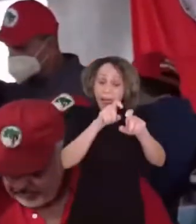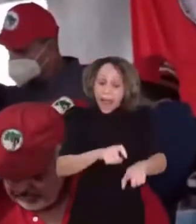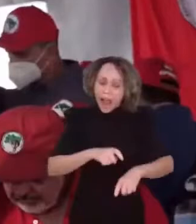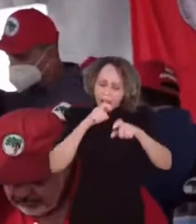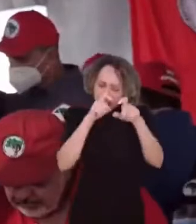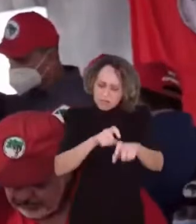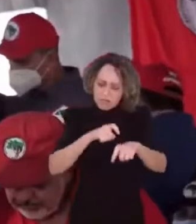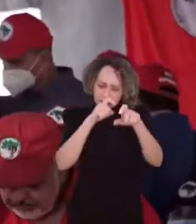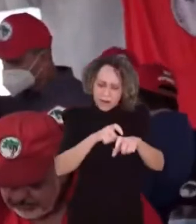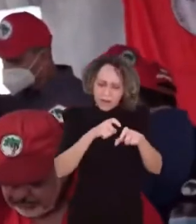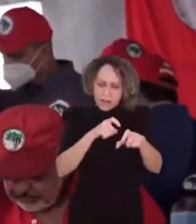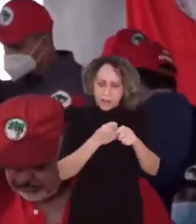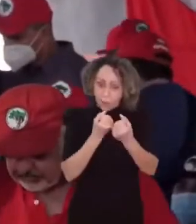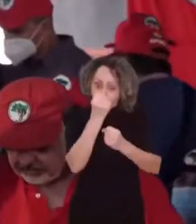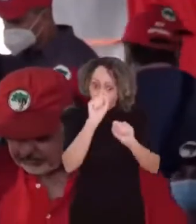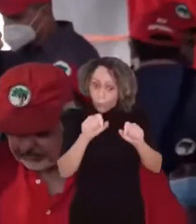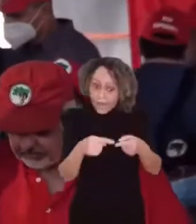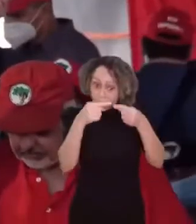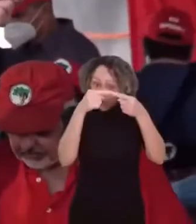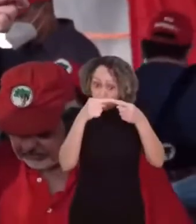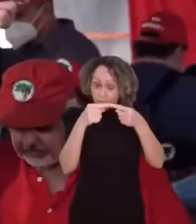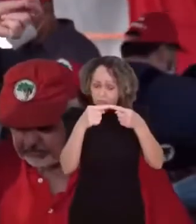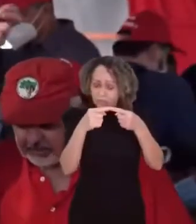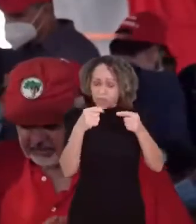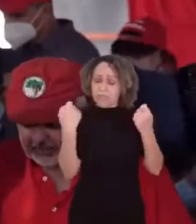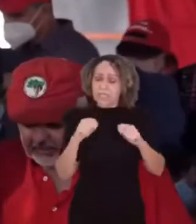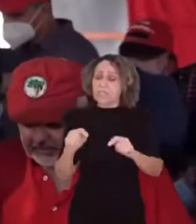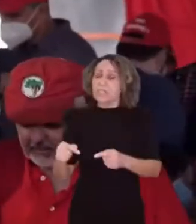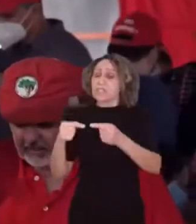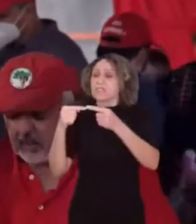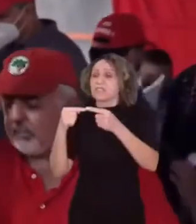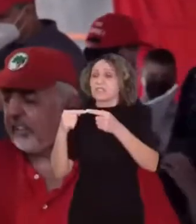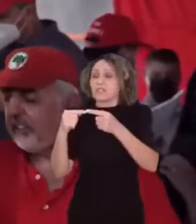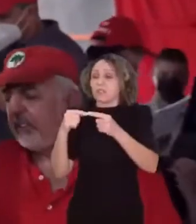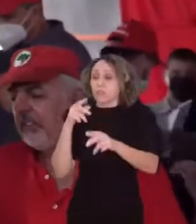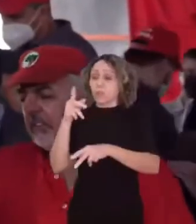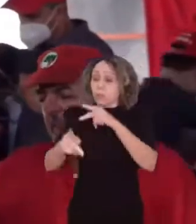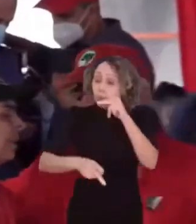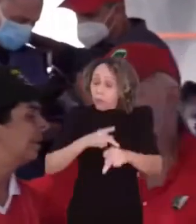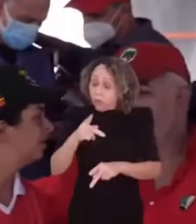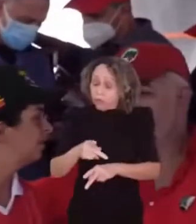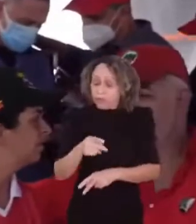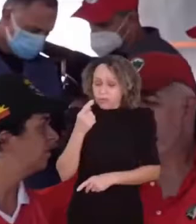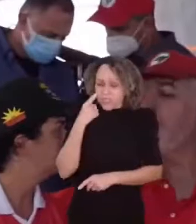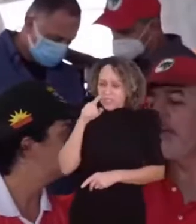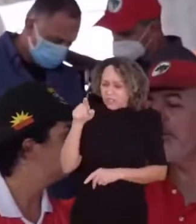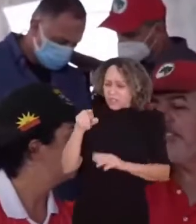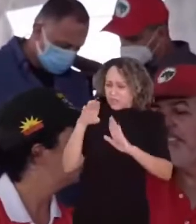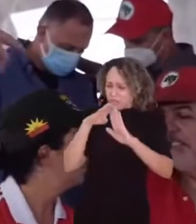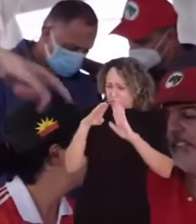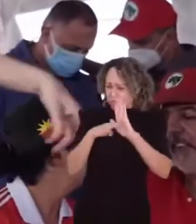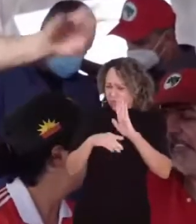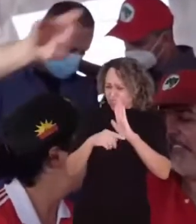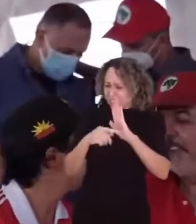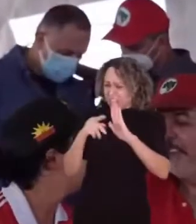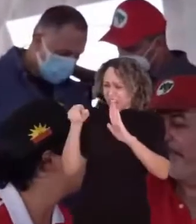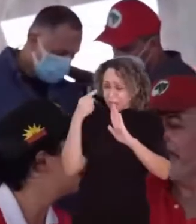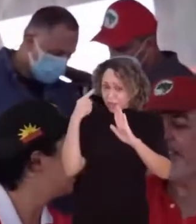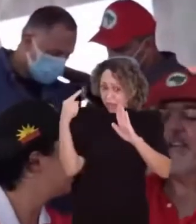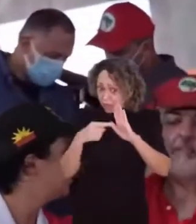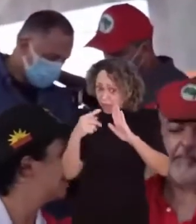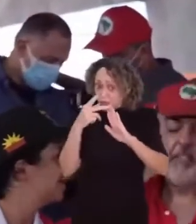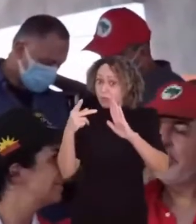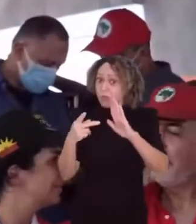Aqueles queijos que você viu lá é um projeto do BNDES. Agora, rascunho está aqui que nós chegamos a fazer